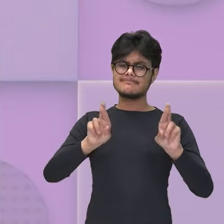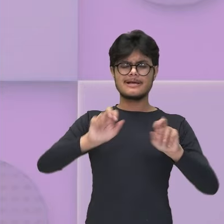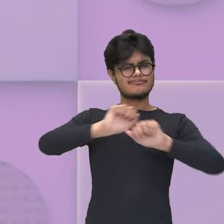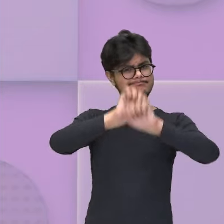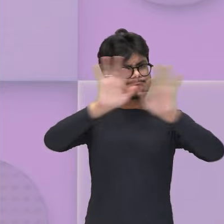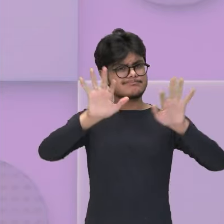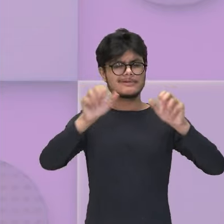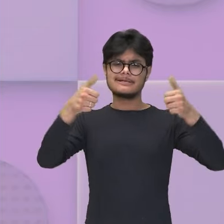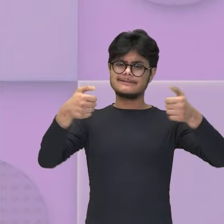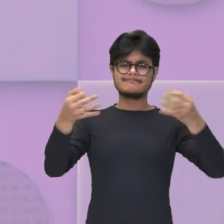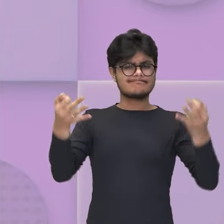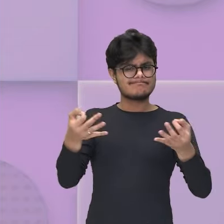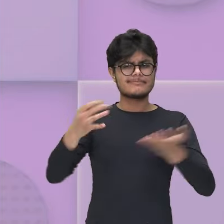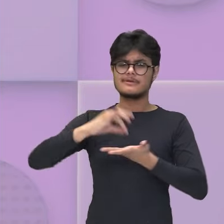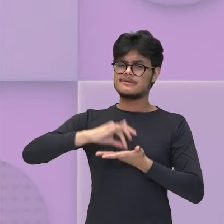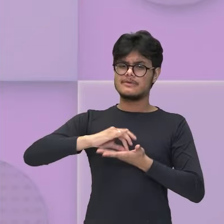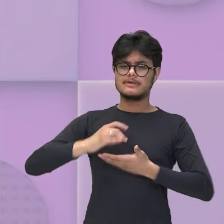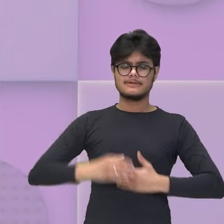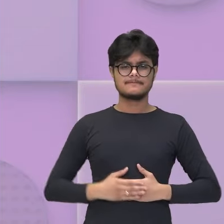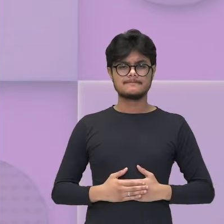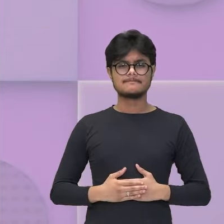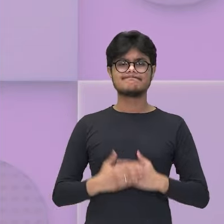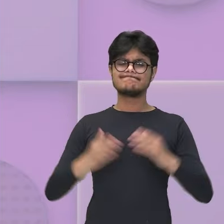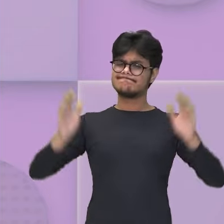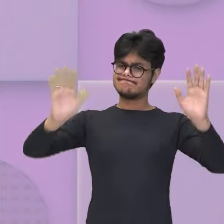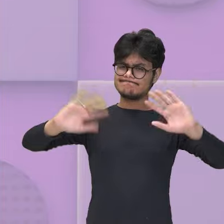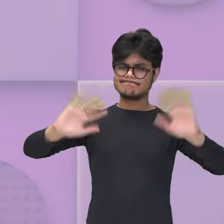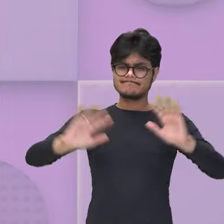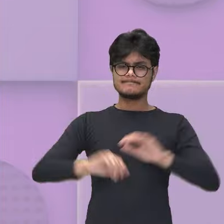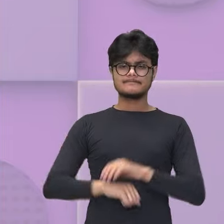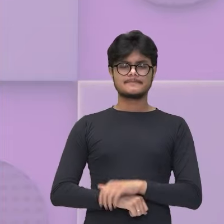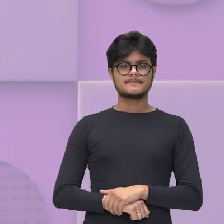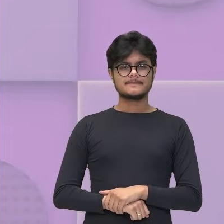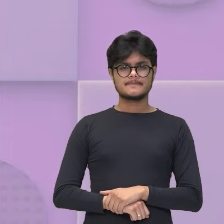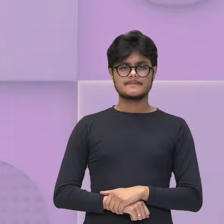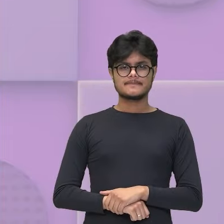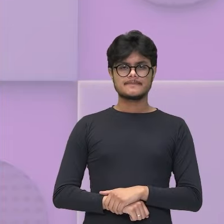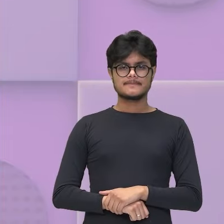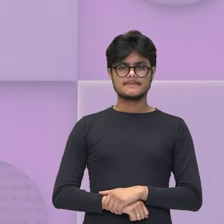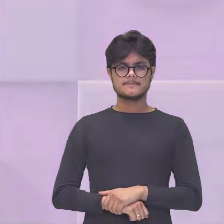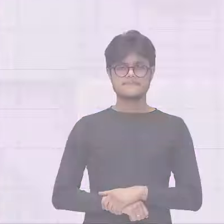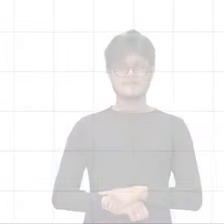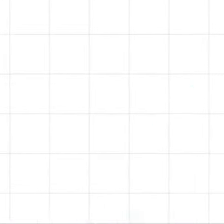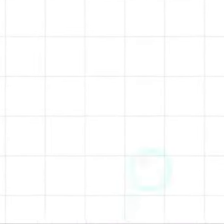que ela tenha sido bastante esclarecedora para você e até o nosso próximo encontro.